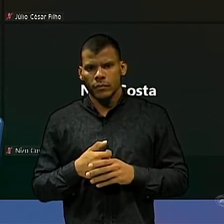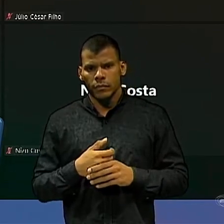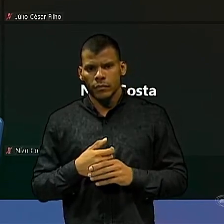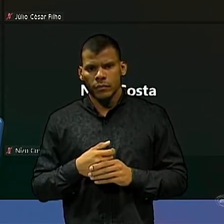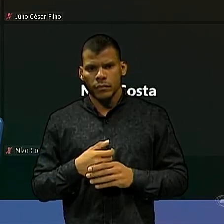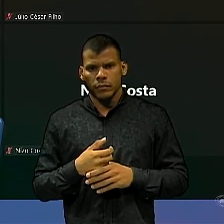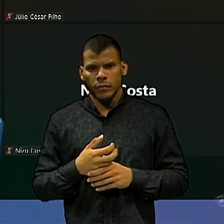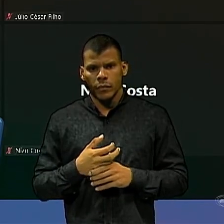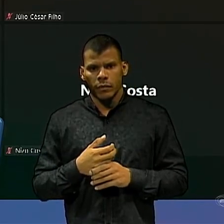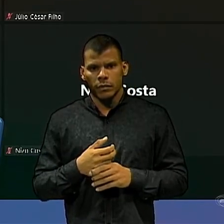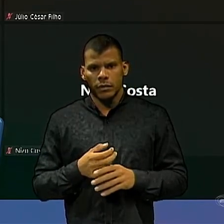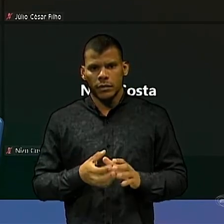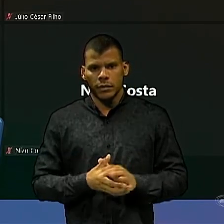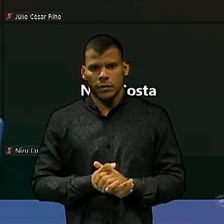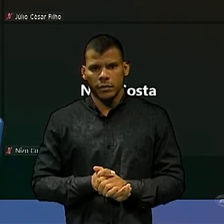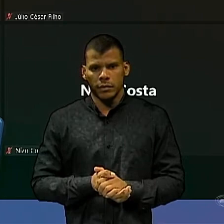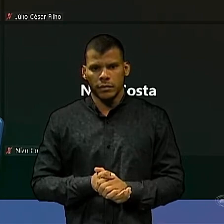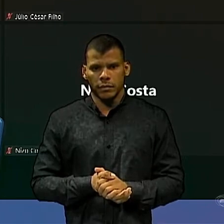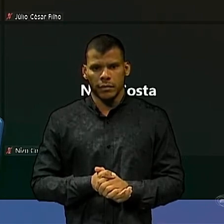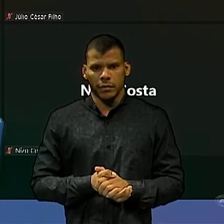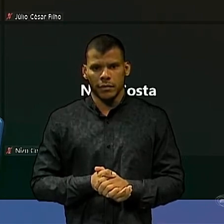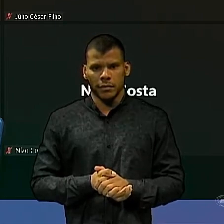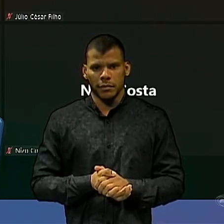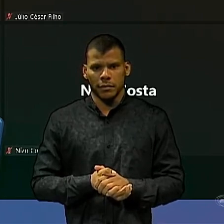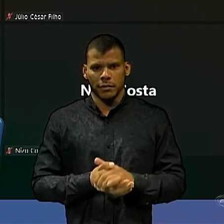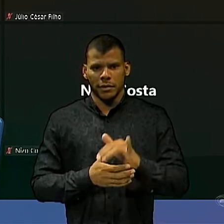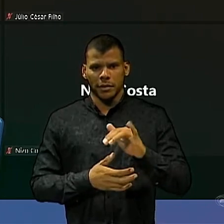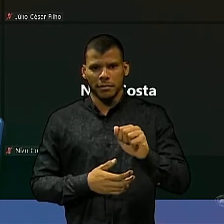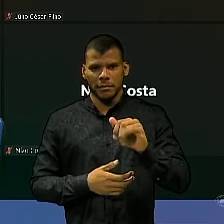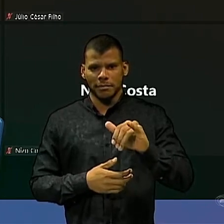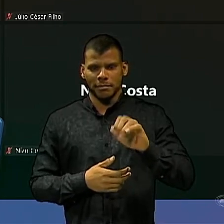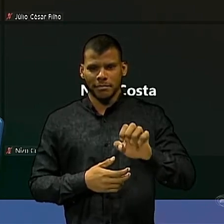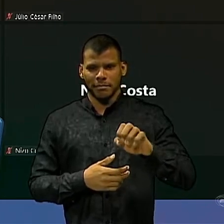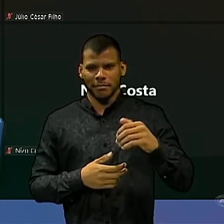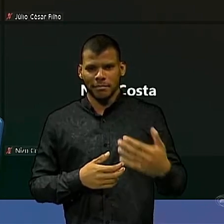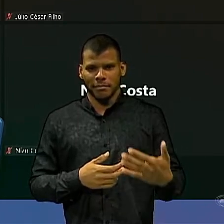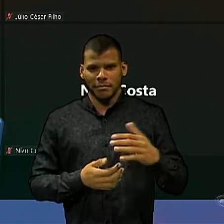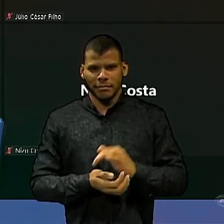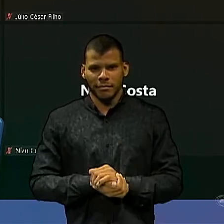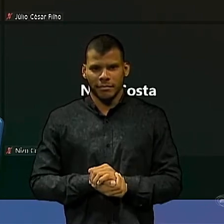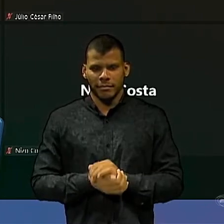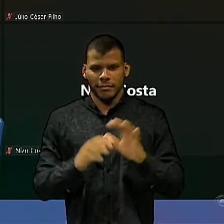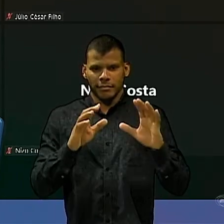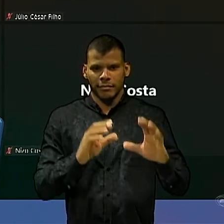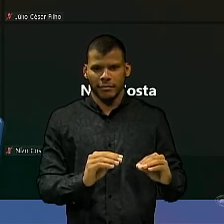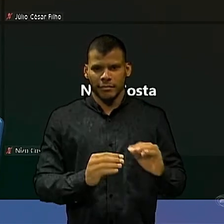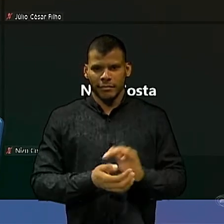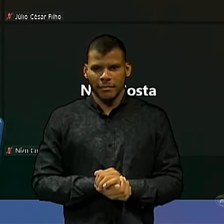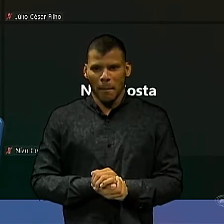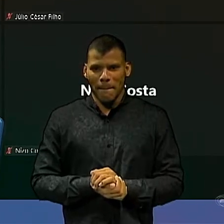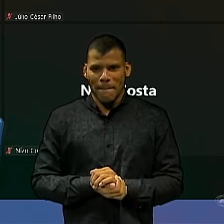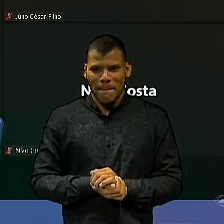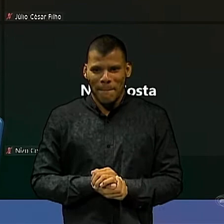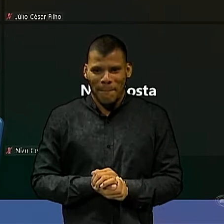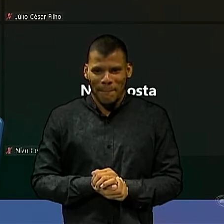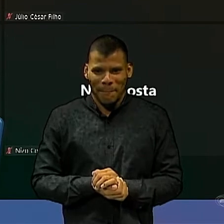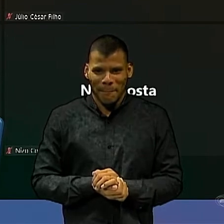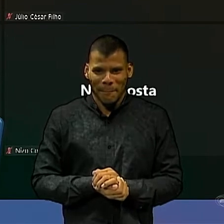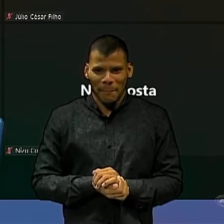deputado Oscar Rodrigues, deputado João Jaime apareceu, muito bem, pode sair, deputado, você está muito bem, pode sair.